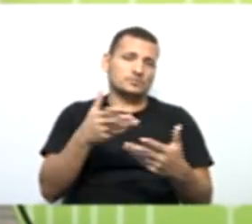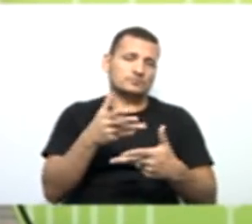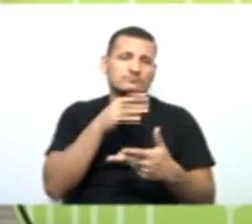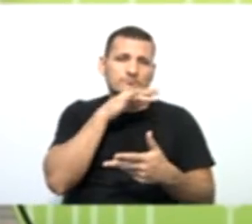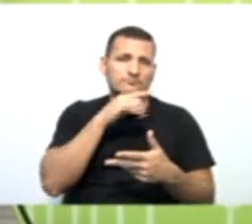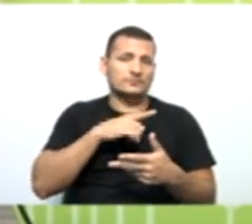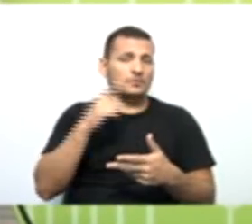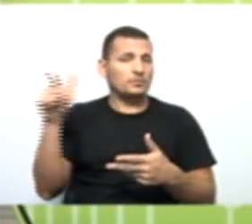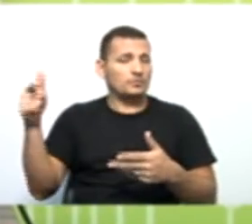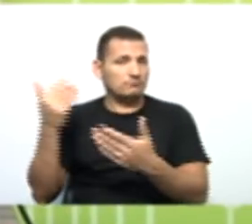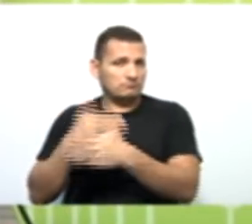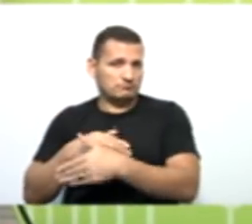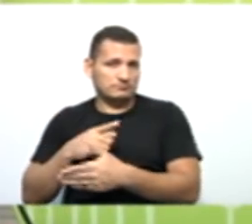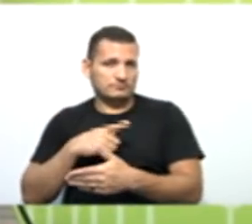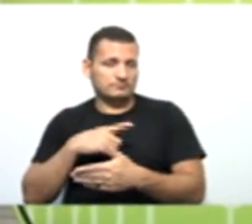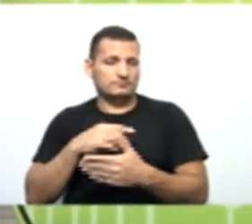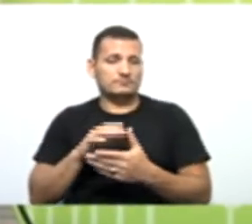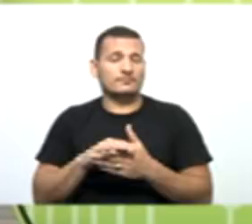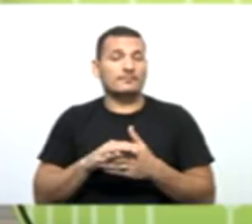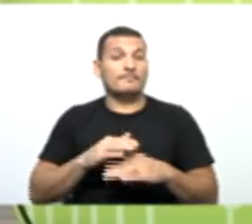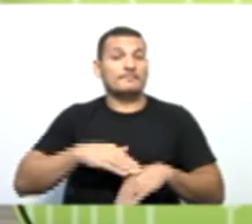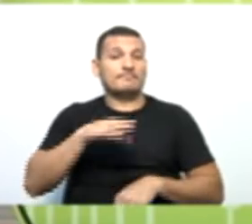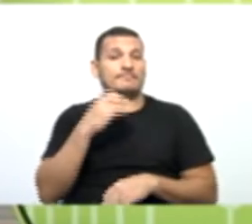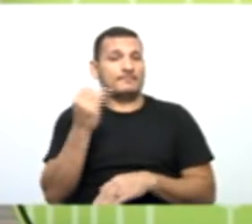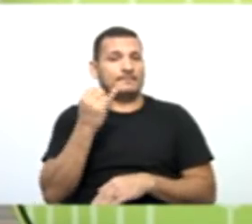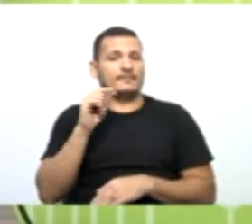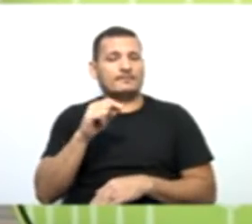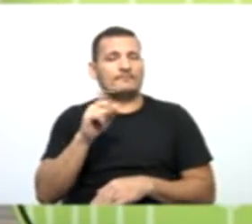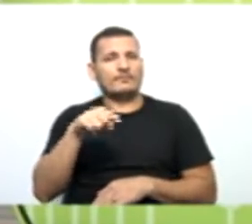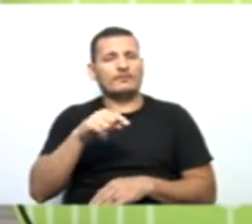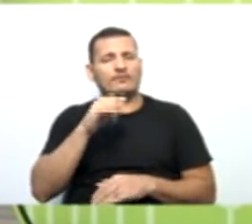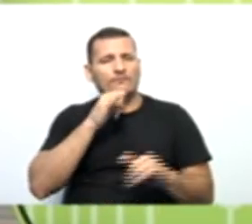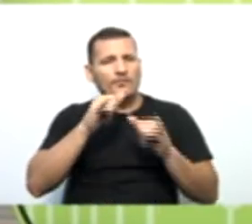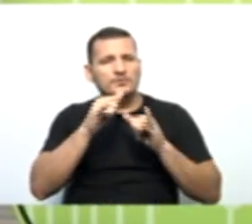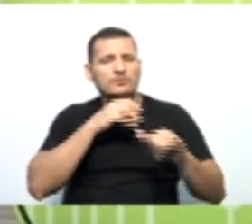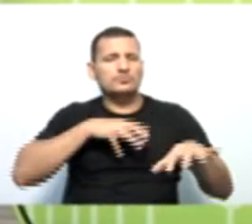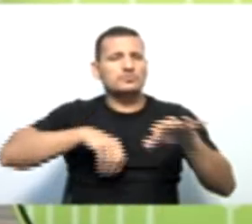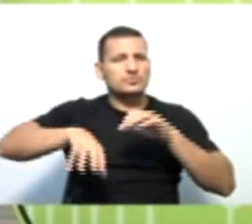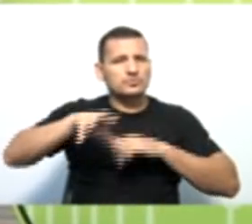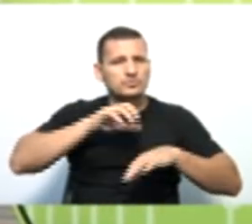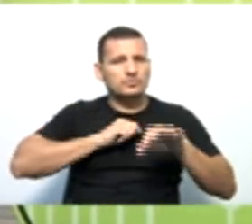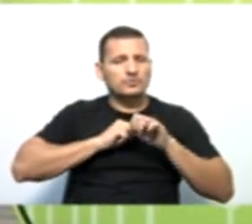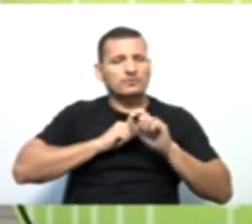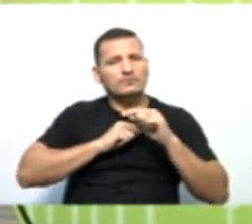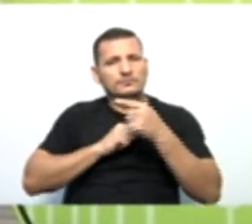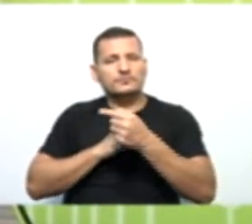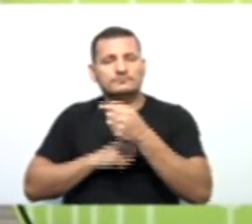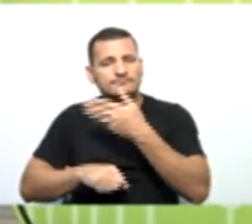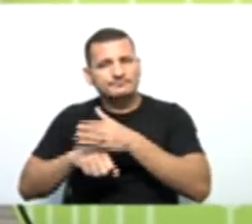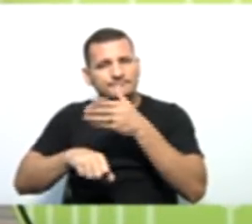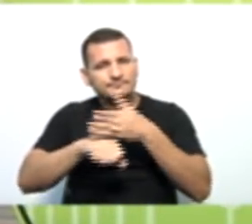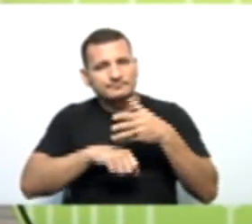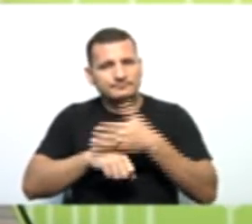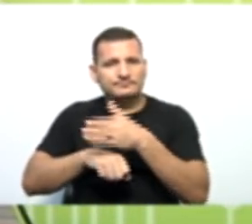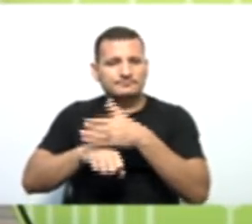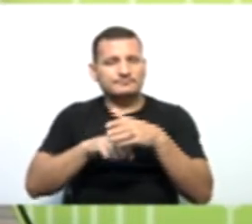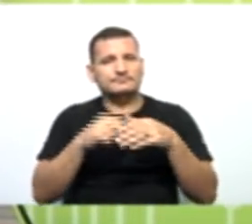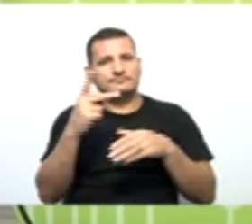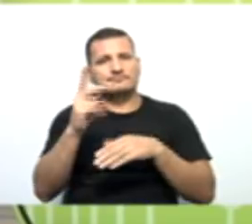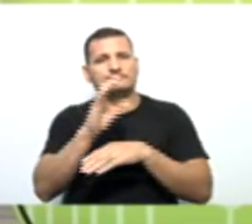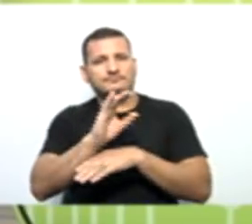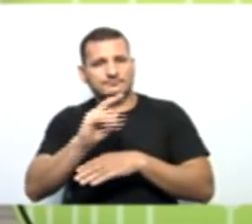próximas para você recuperar. O importante é, depois de adquirir essas informações, colocar em prática. Colocar em prática lá na